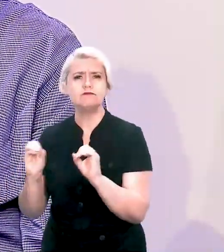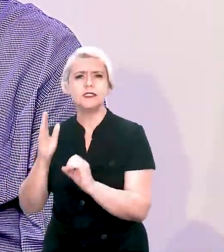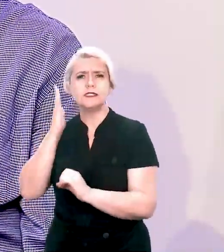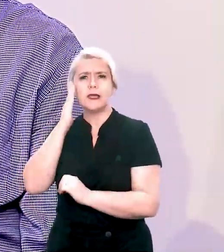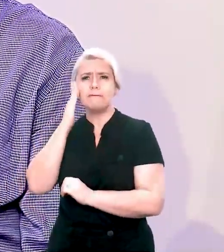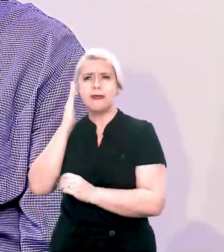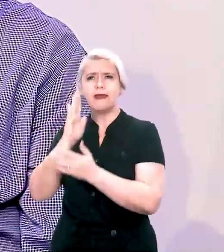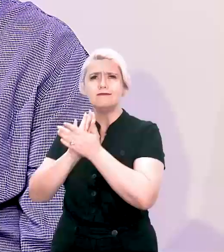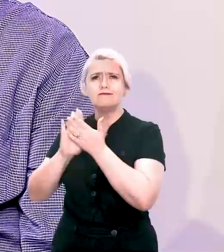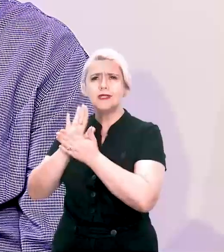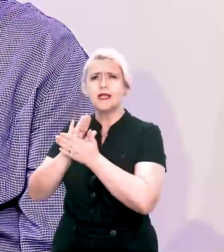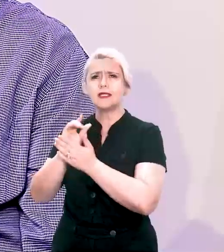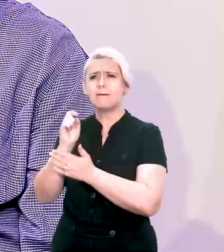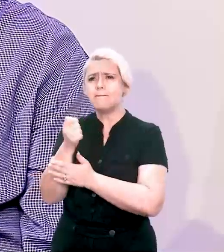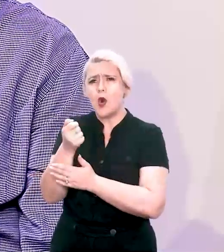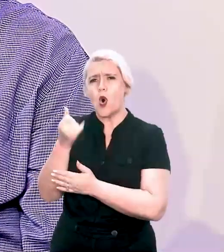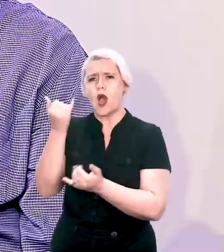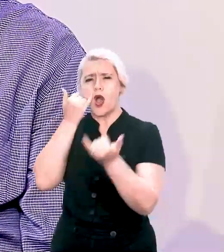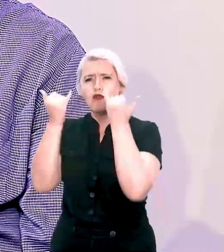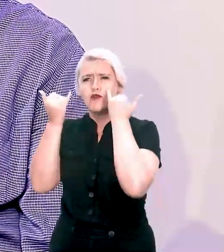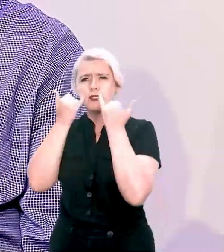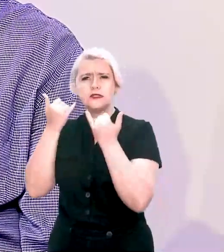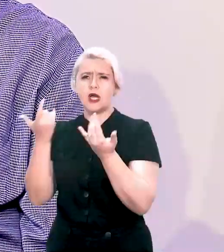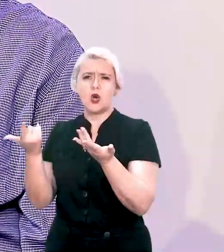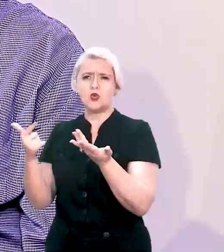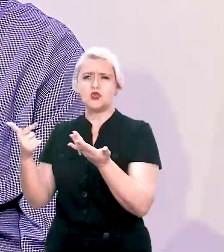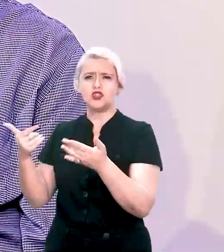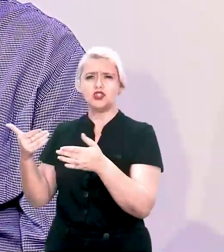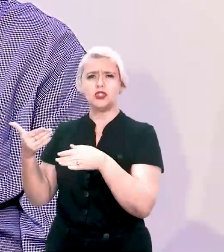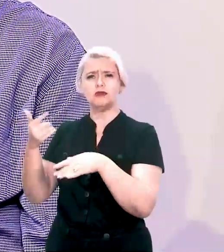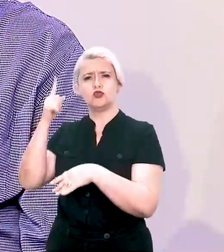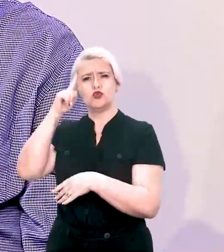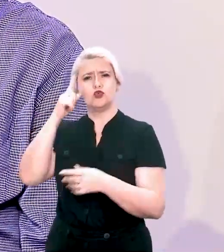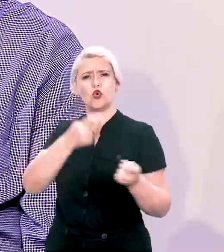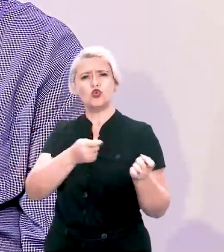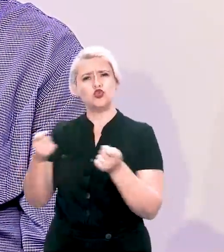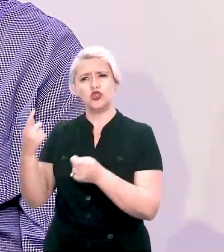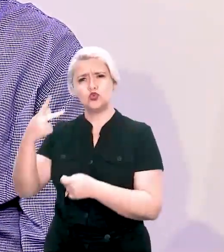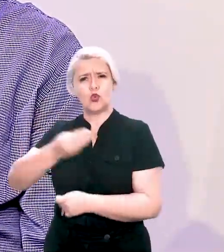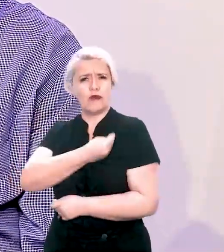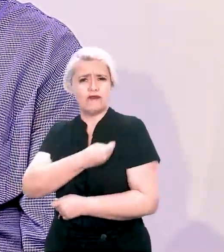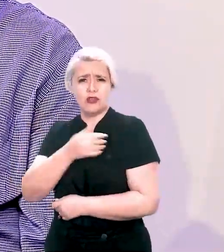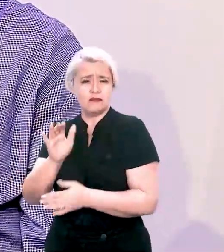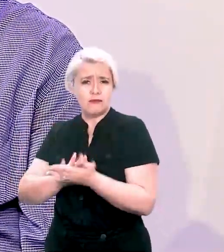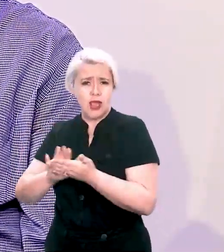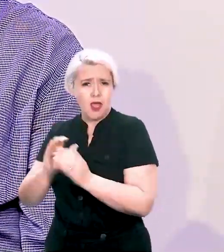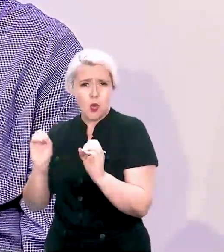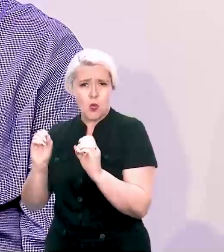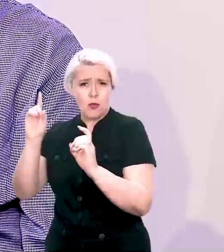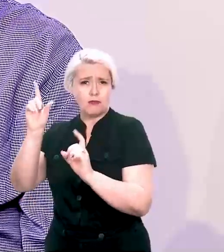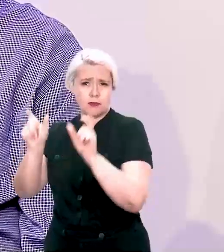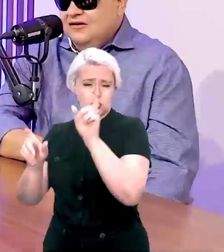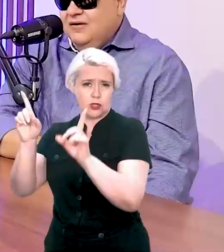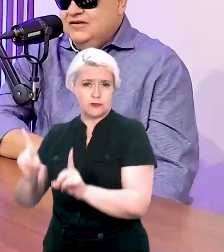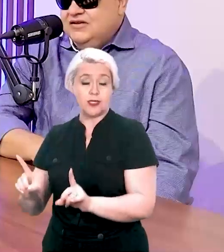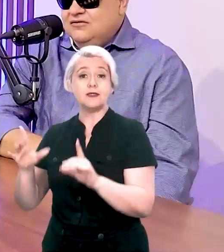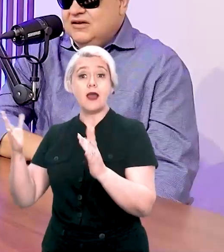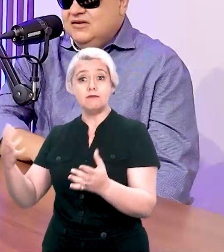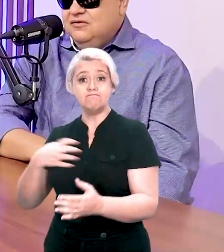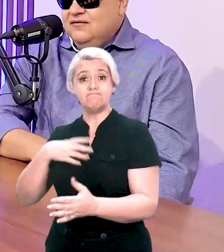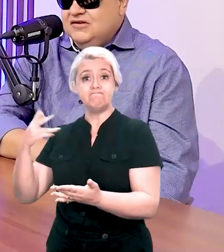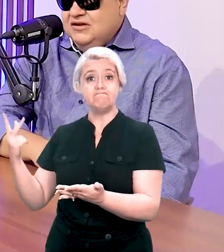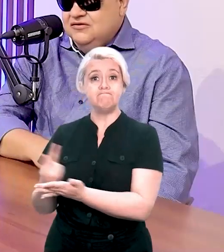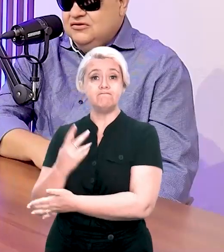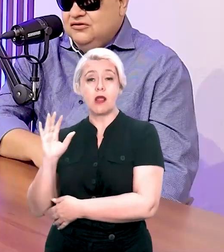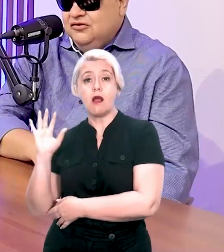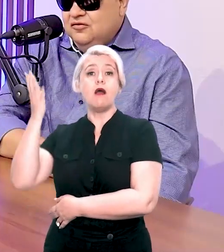fazia parte do seu dia a dia, do seu cotidiano, e aí você se depara com essa